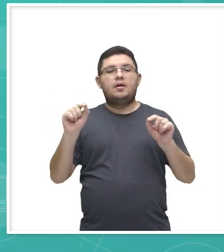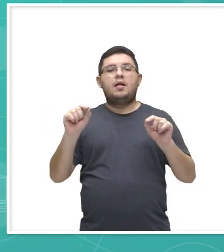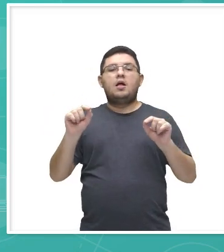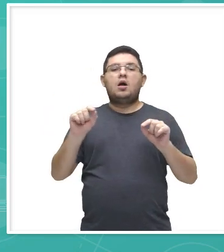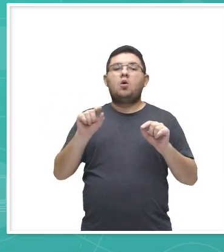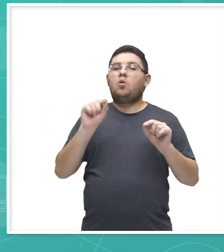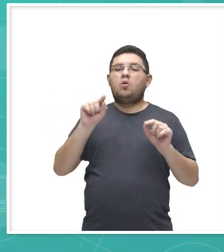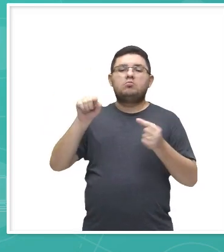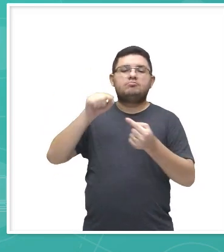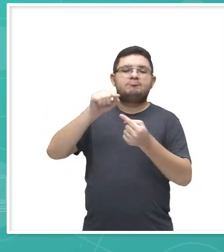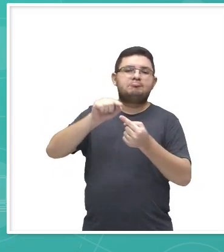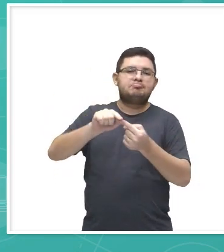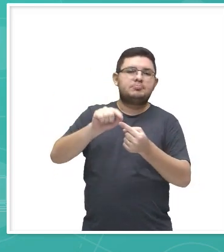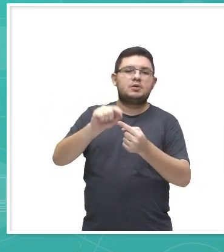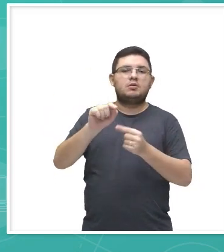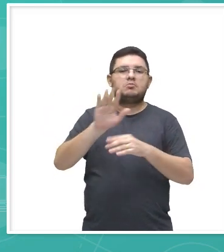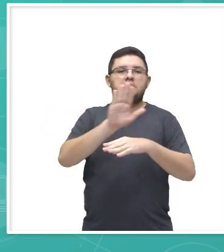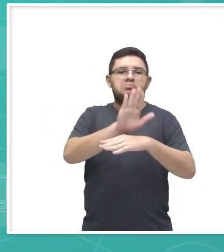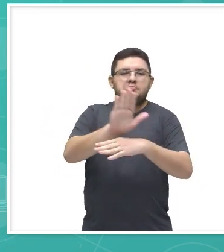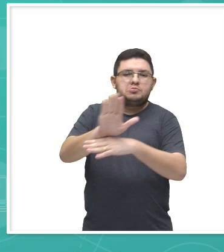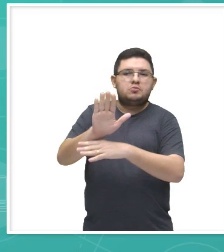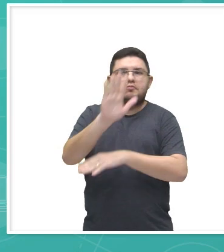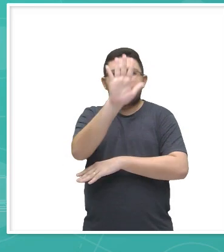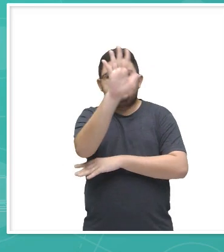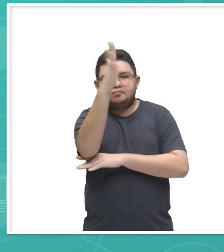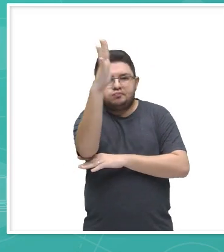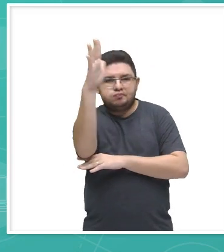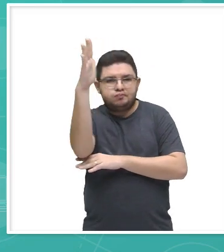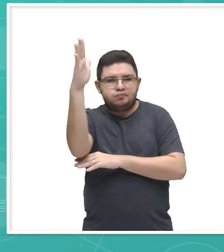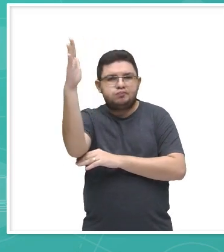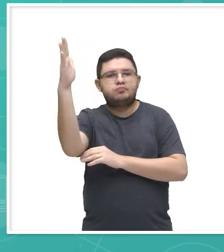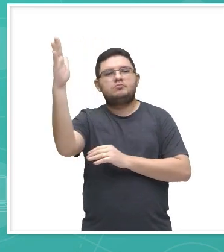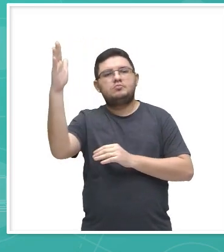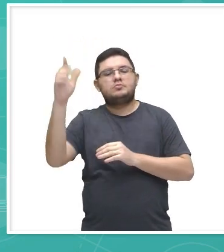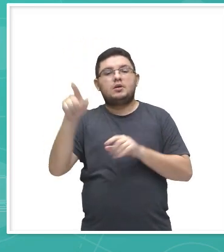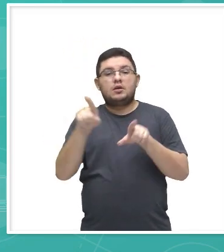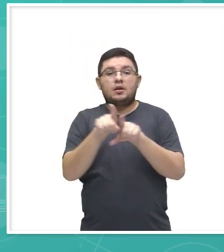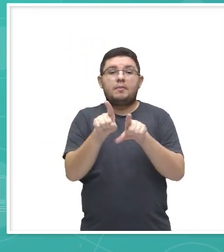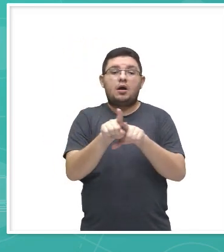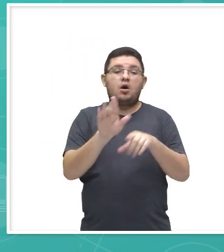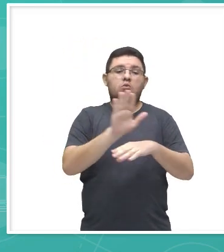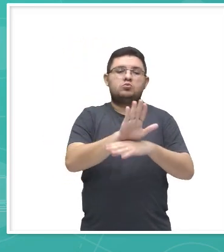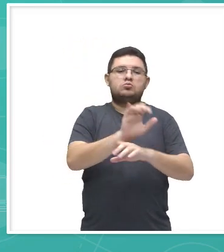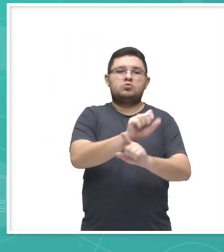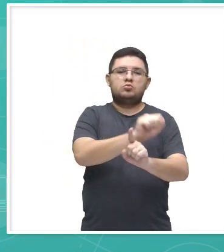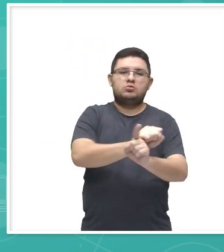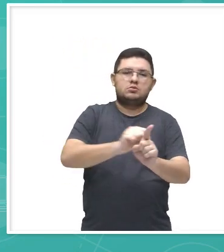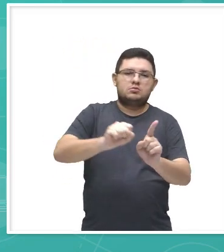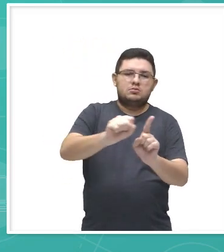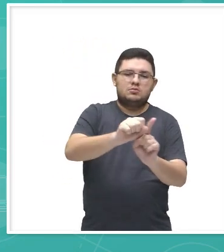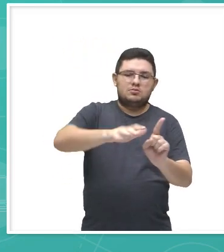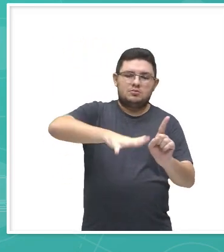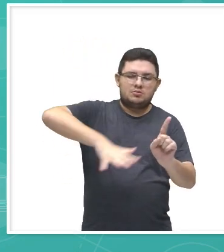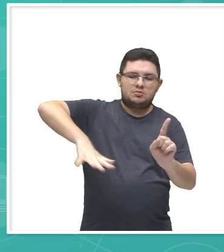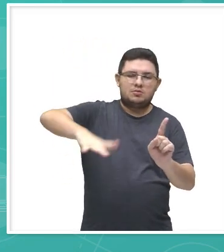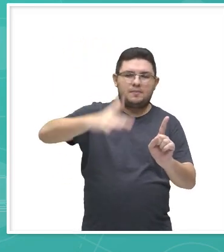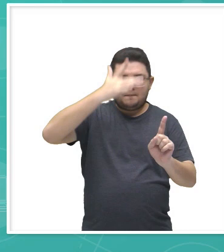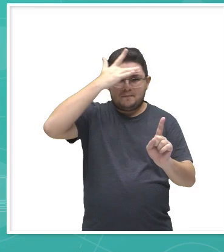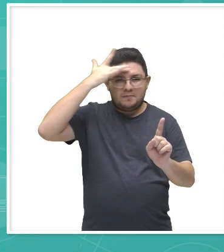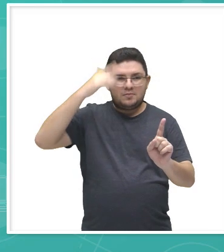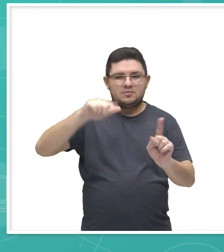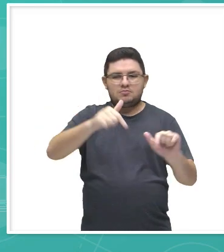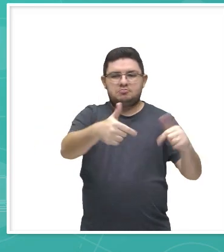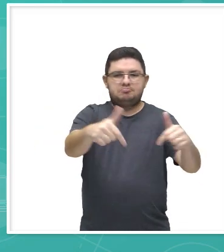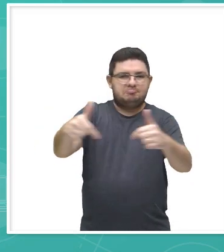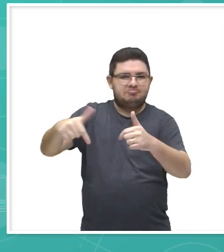local, daquela região, com o desenvolvimento social ali dos produtores, tá, gente? Nesse tipo